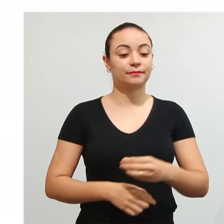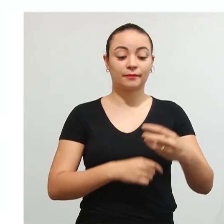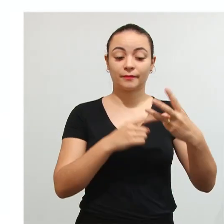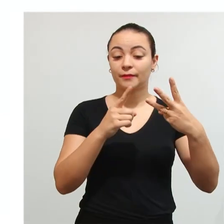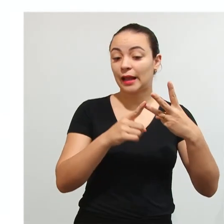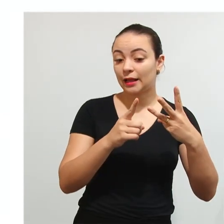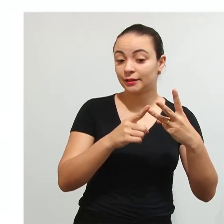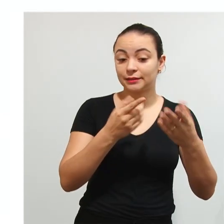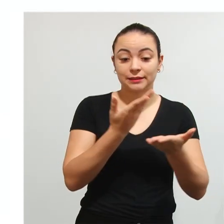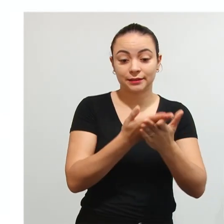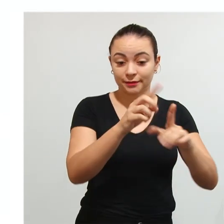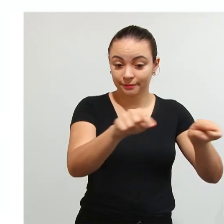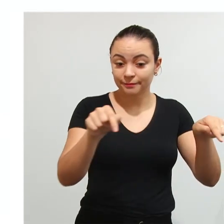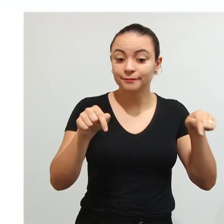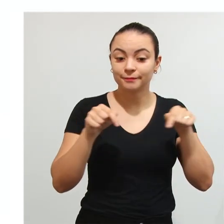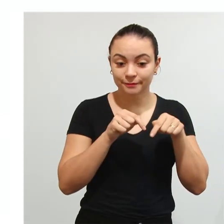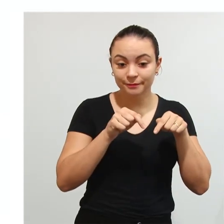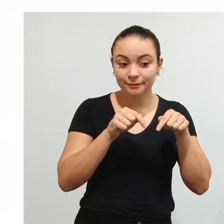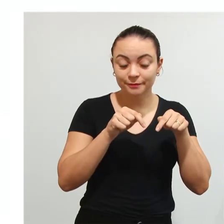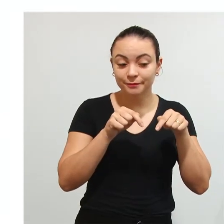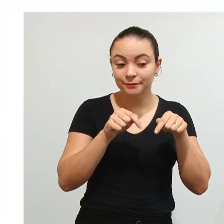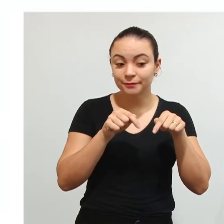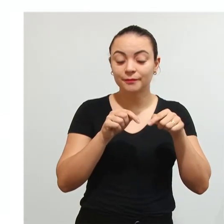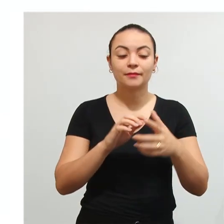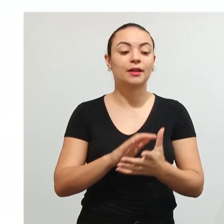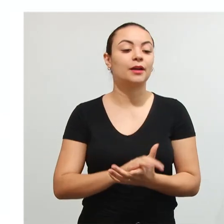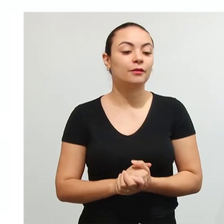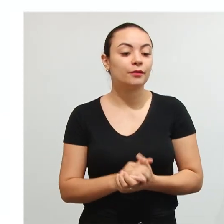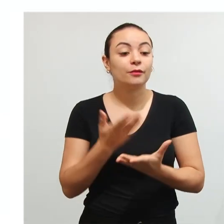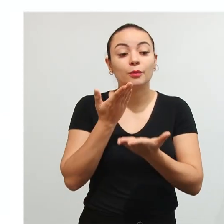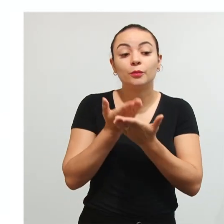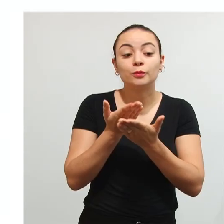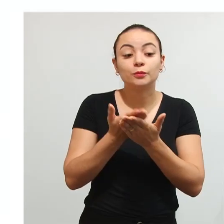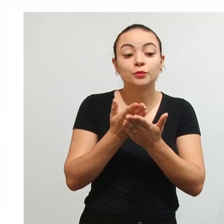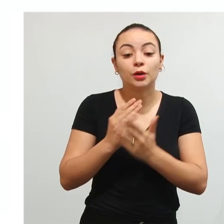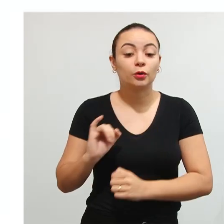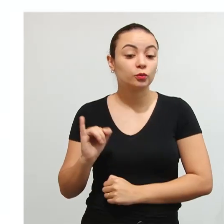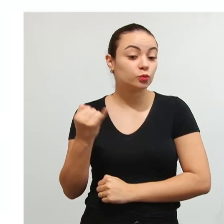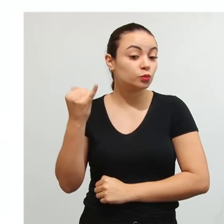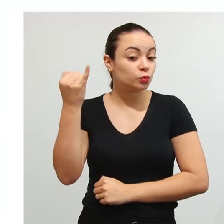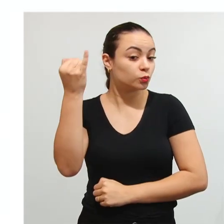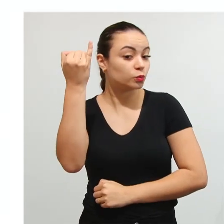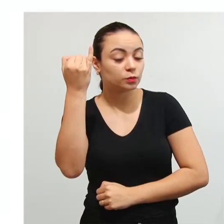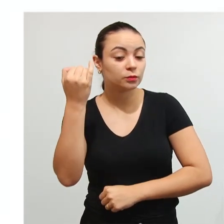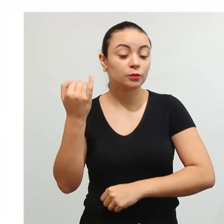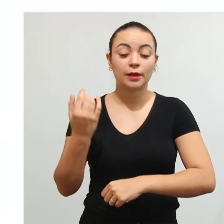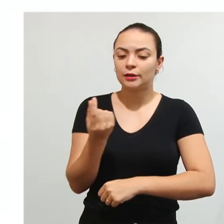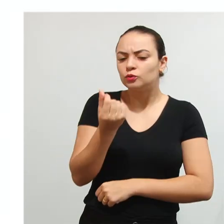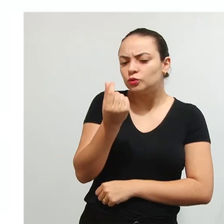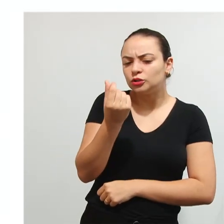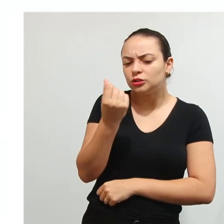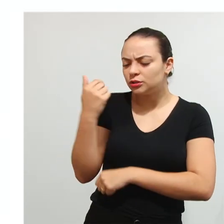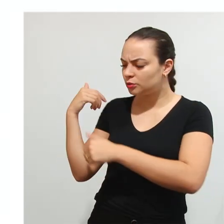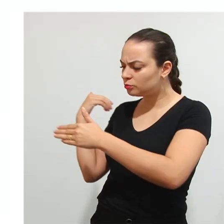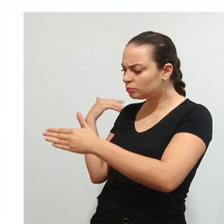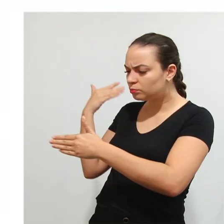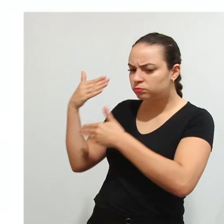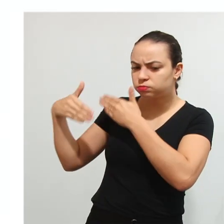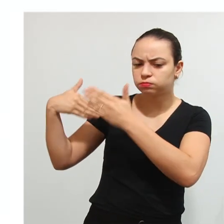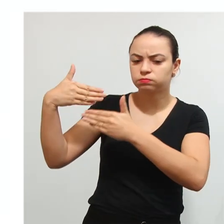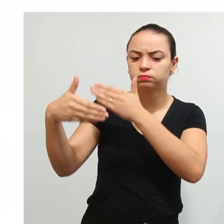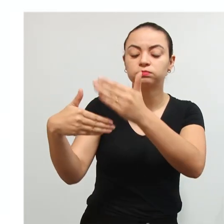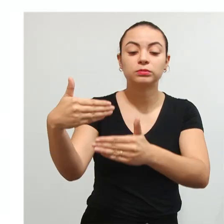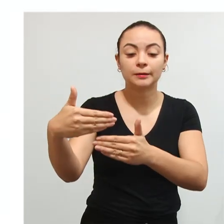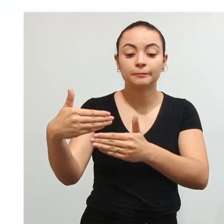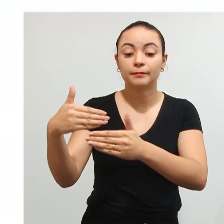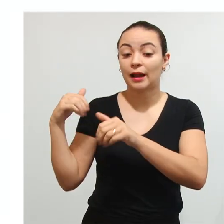a capitalização simples. Quando a gente fala de juros simples, eu vou mensurar, eu vou calcular qual